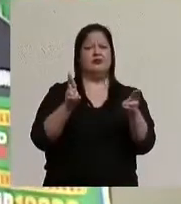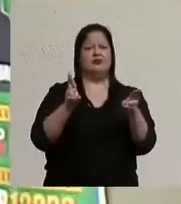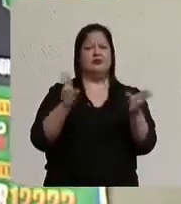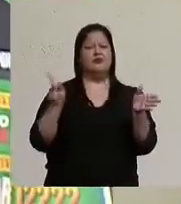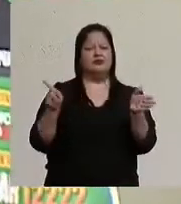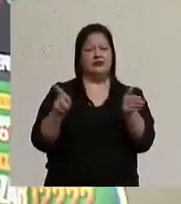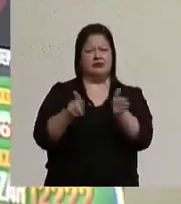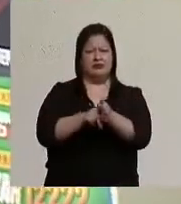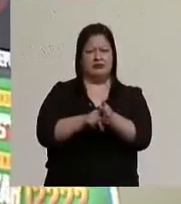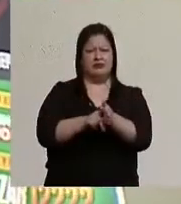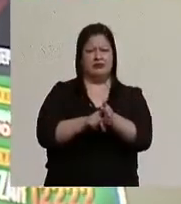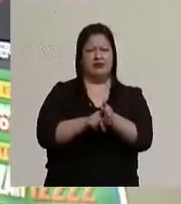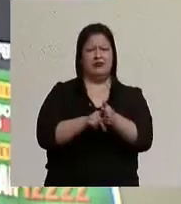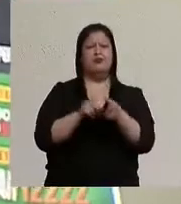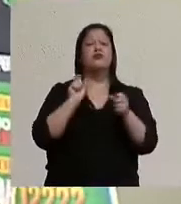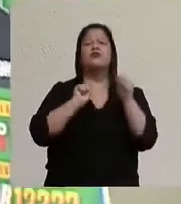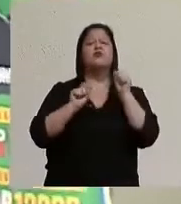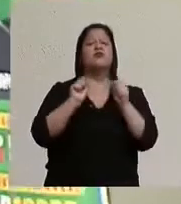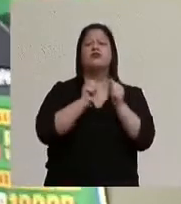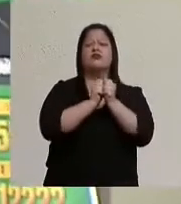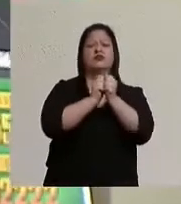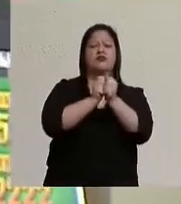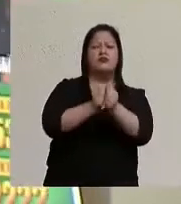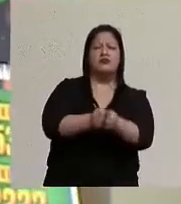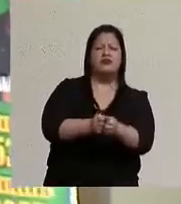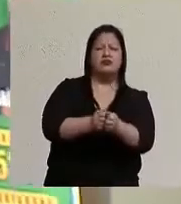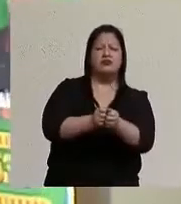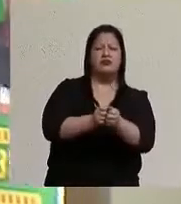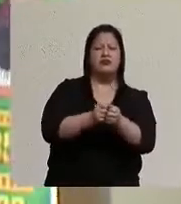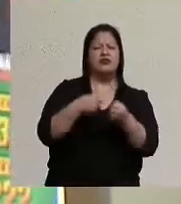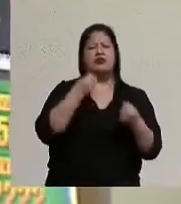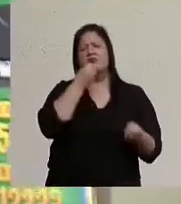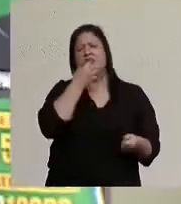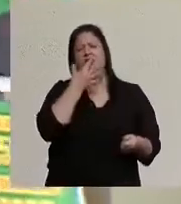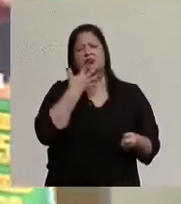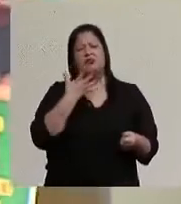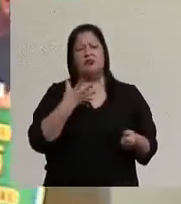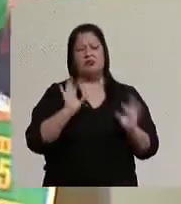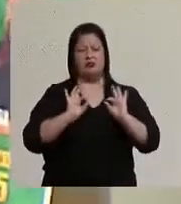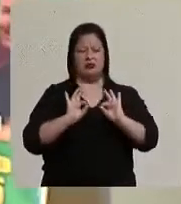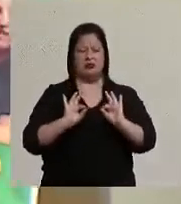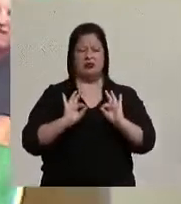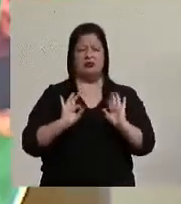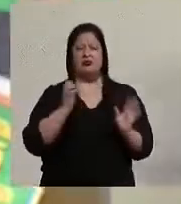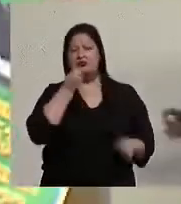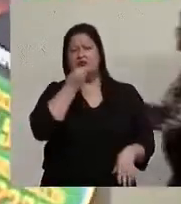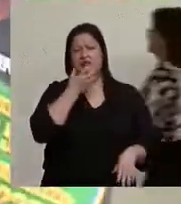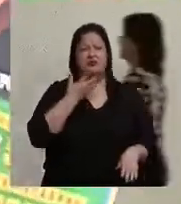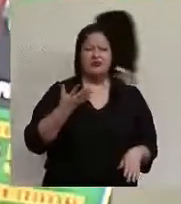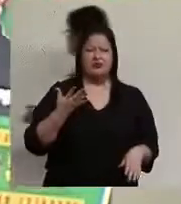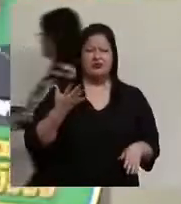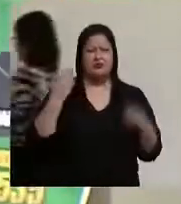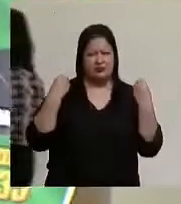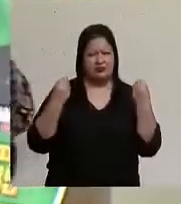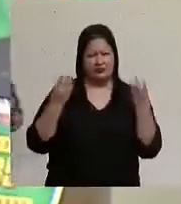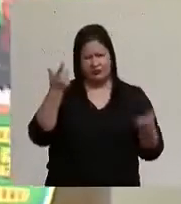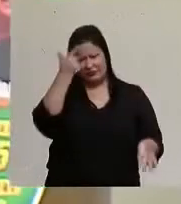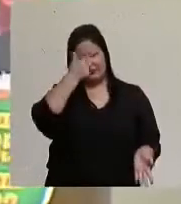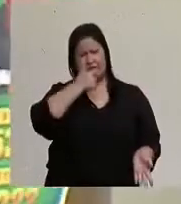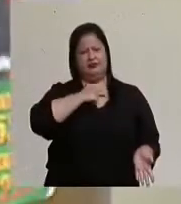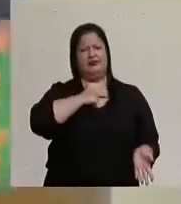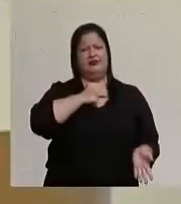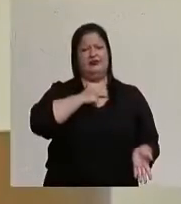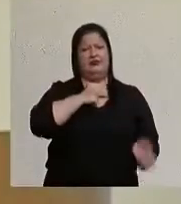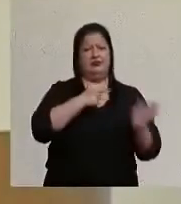que você está do lado de quem dizer que é o santinho engomadinho que é o bonzinho que é isso isso é coisa feia